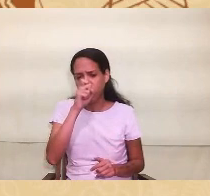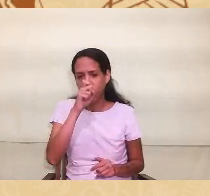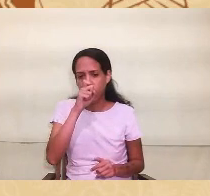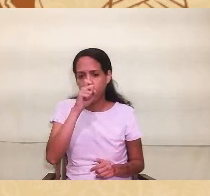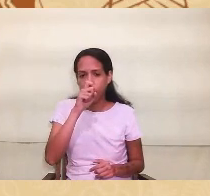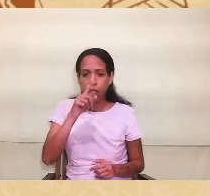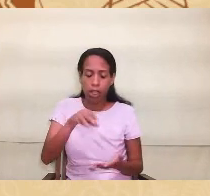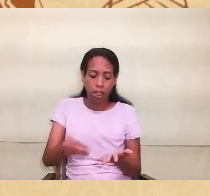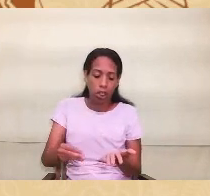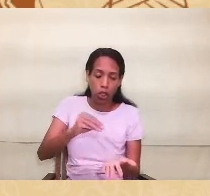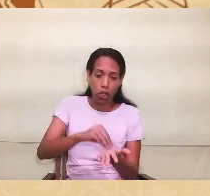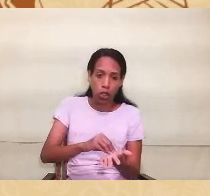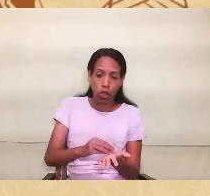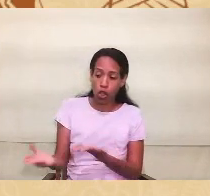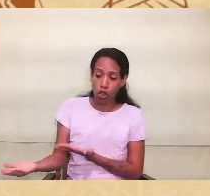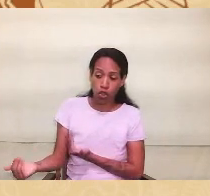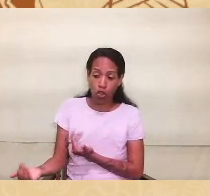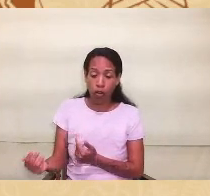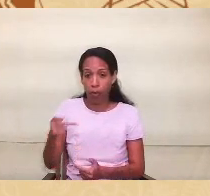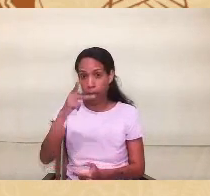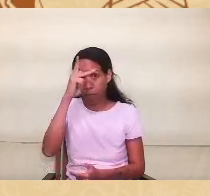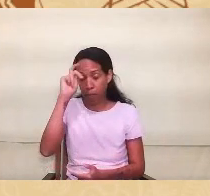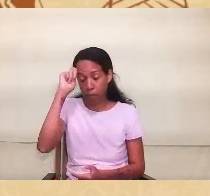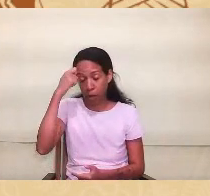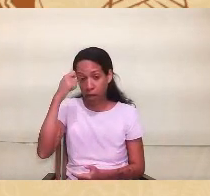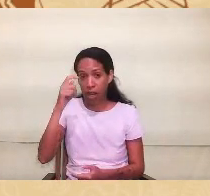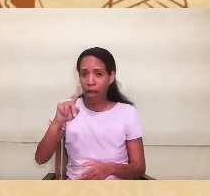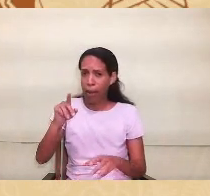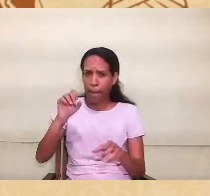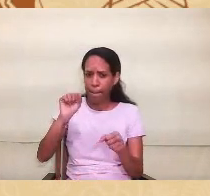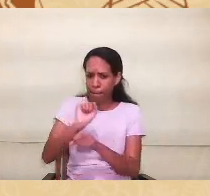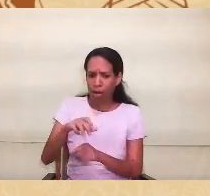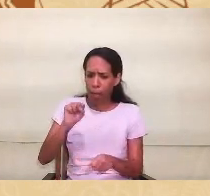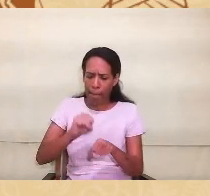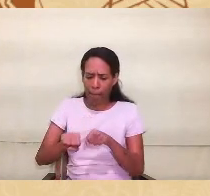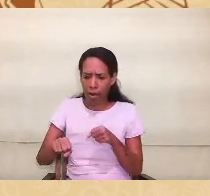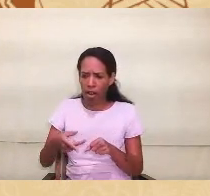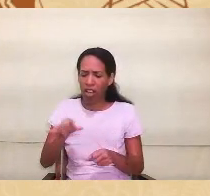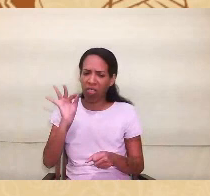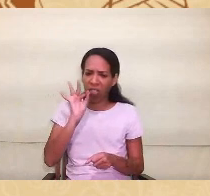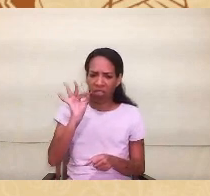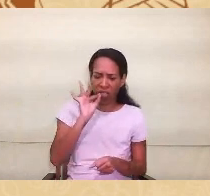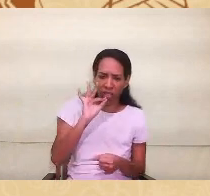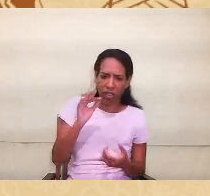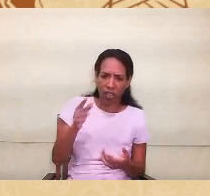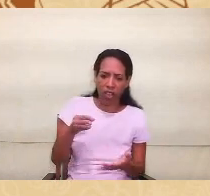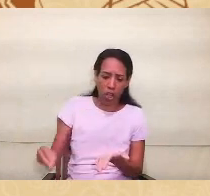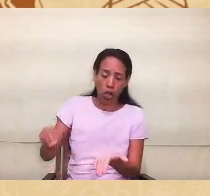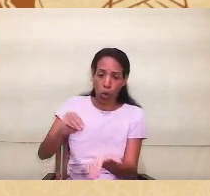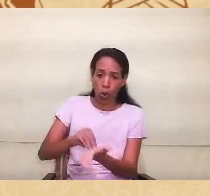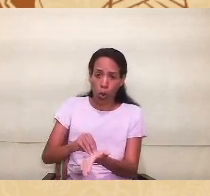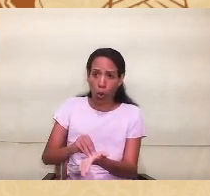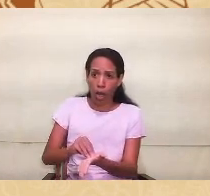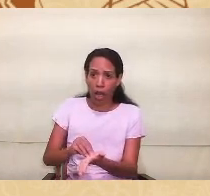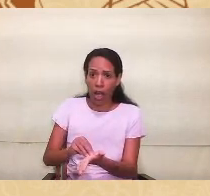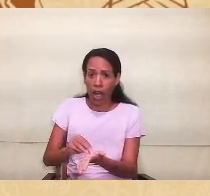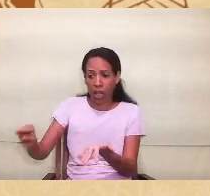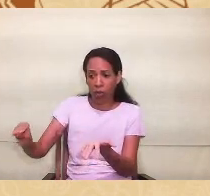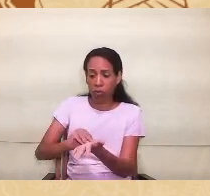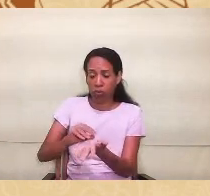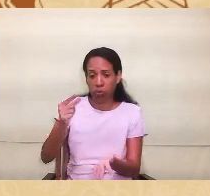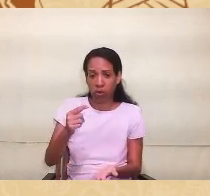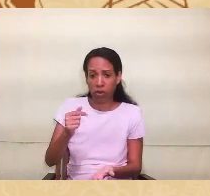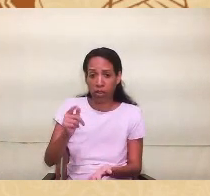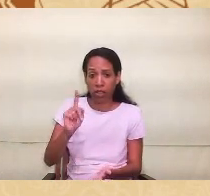o jovem preto para ele parar de morrer, parar de ser cooptado pelo tráfico, para inserir ele no sistema econômico. E é o